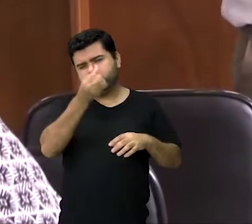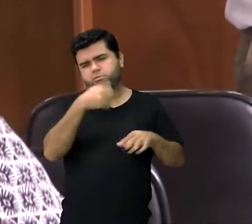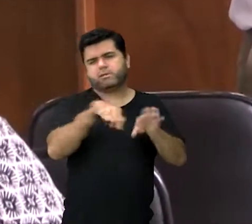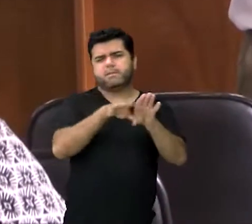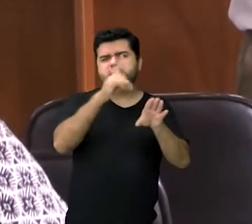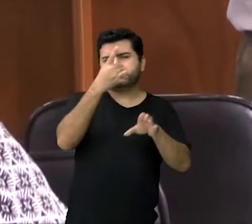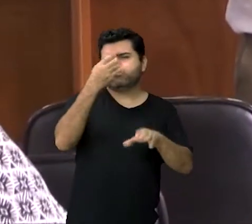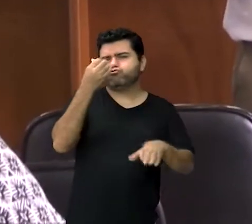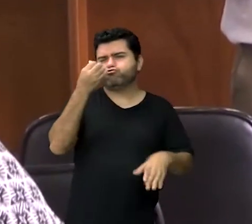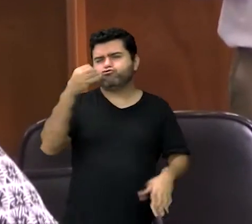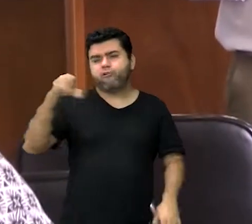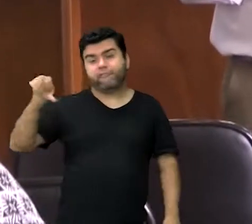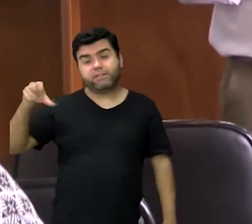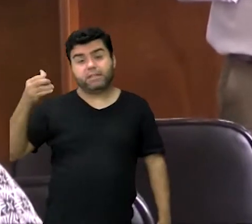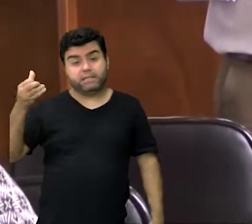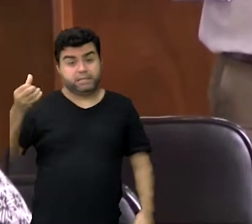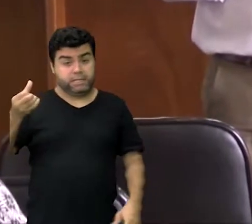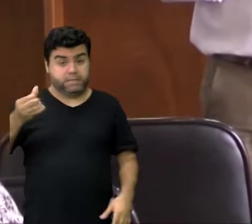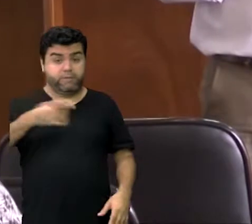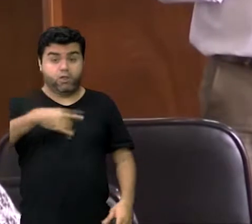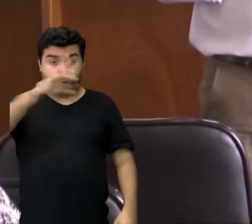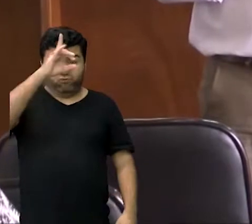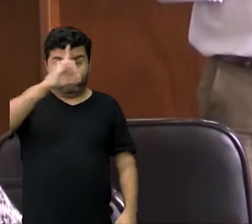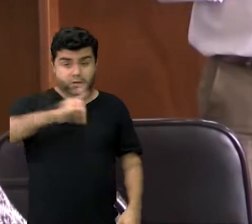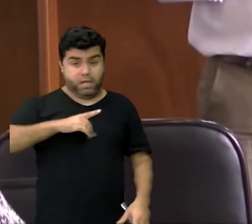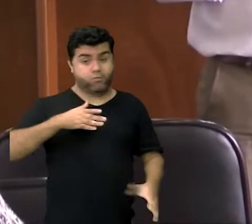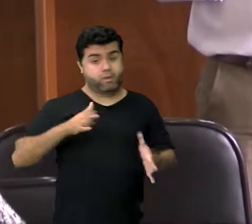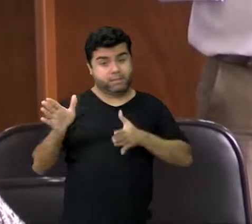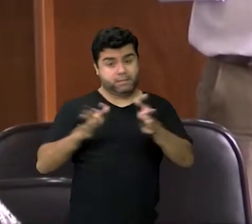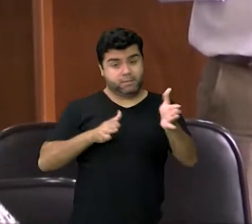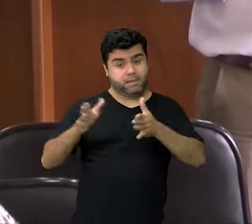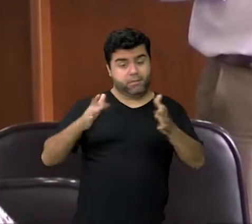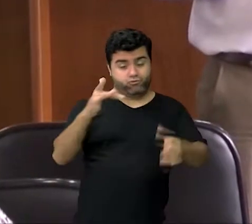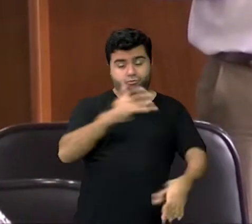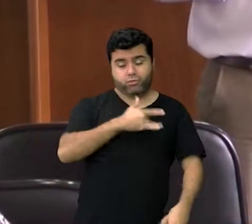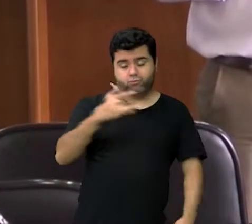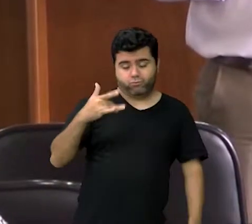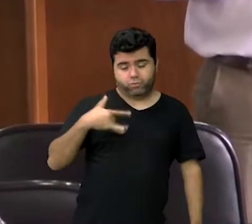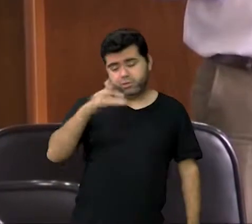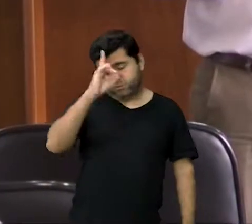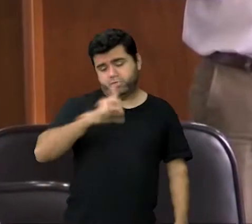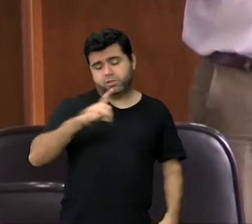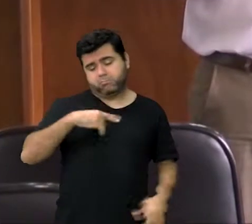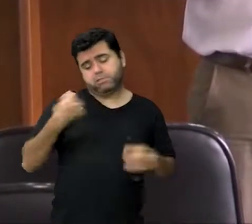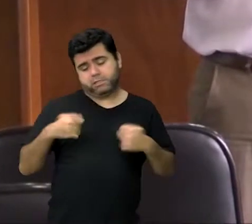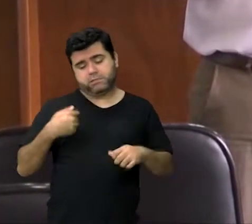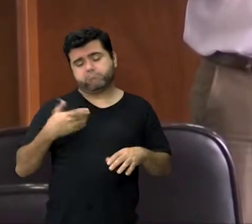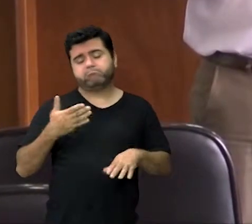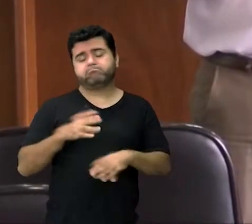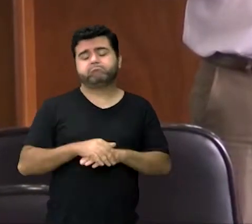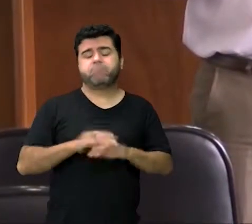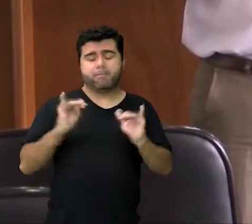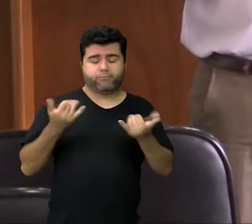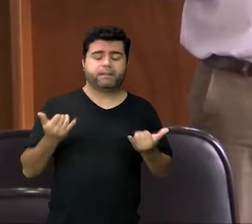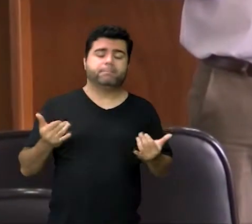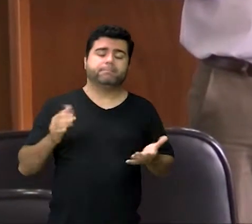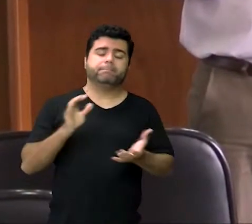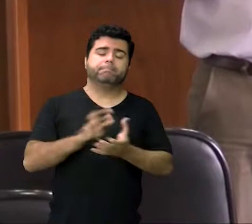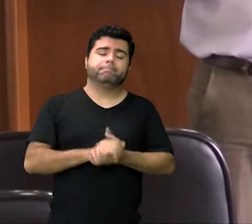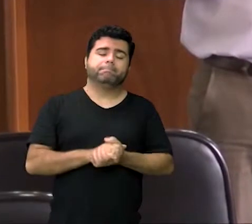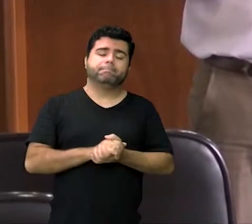fala sobre o direito à saúde. E nós temos esse direito e temos que exercer. É, muitas das vezes a